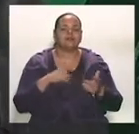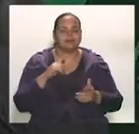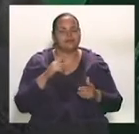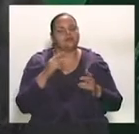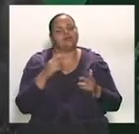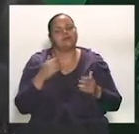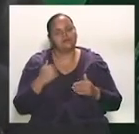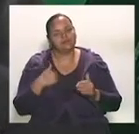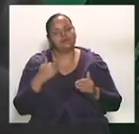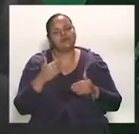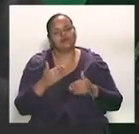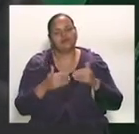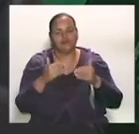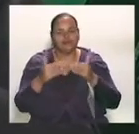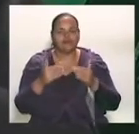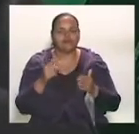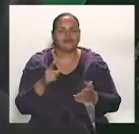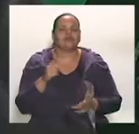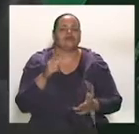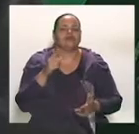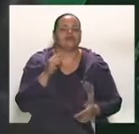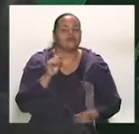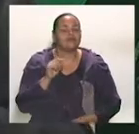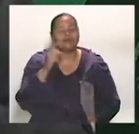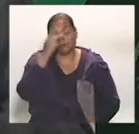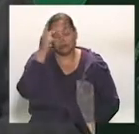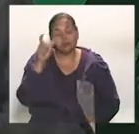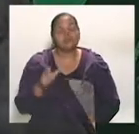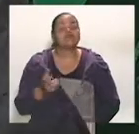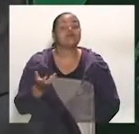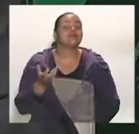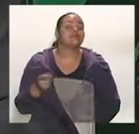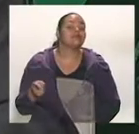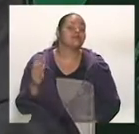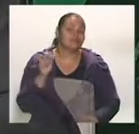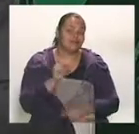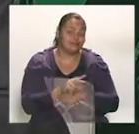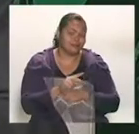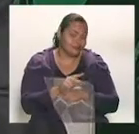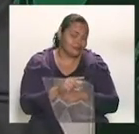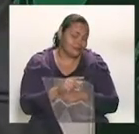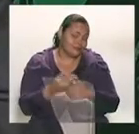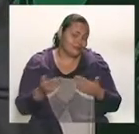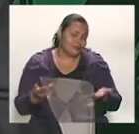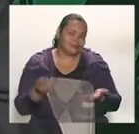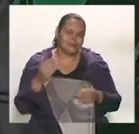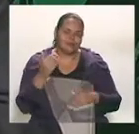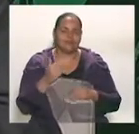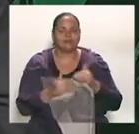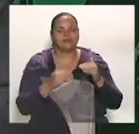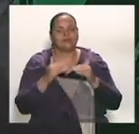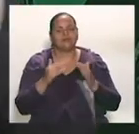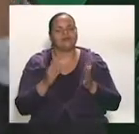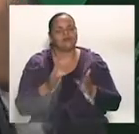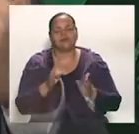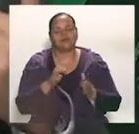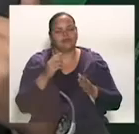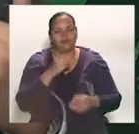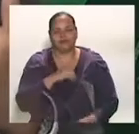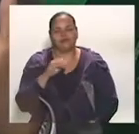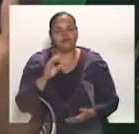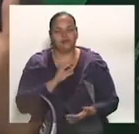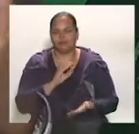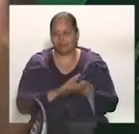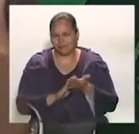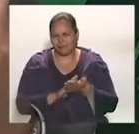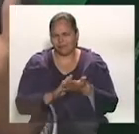antigos, com processos eleitorais obtusos, qual é o tipo de pessoa que vai querer entrar nesse tipo de processo para não